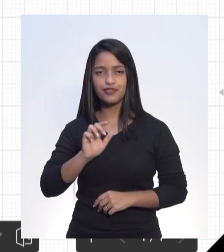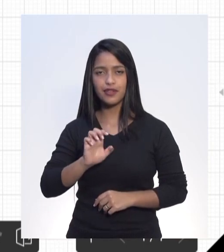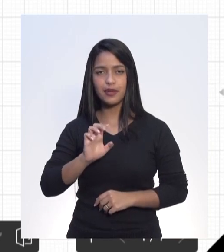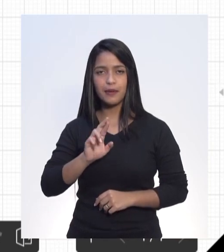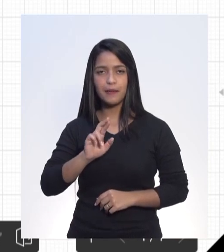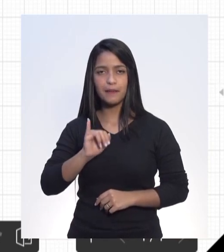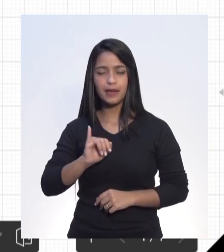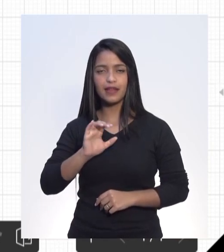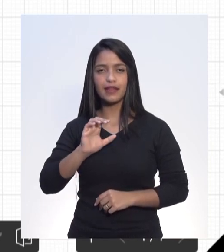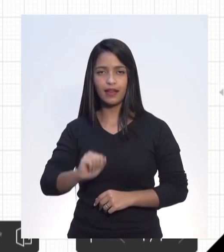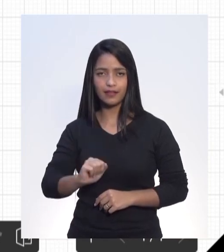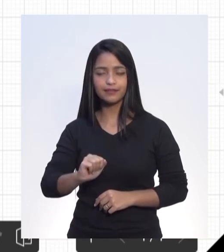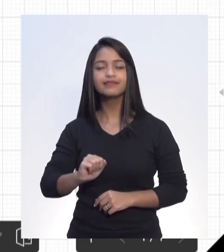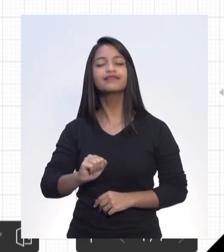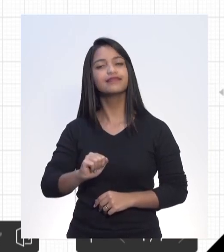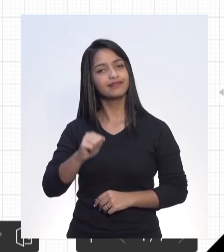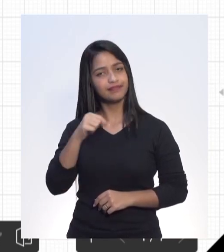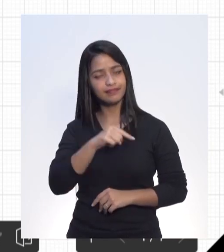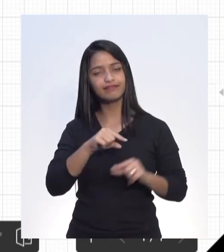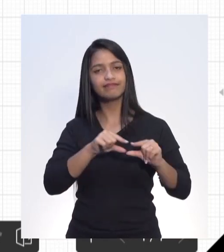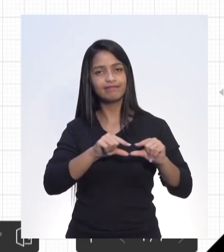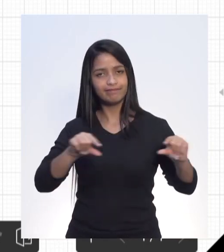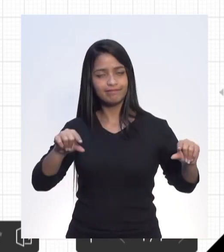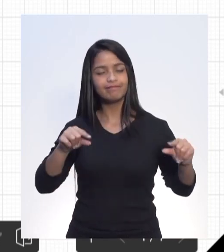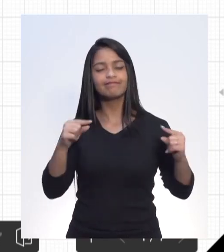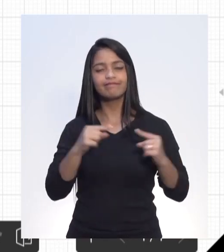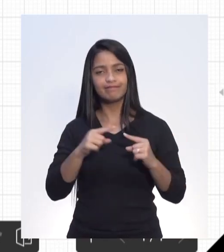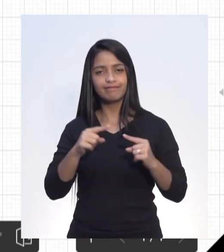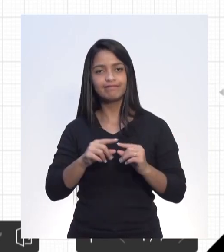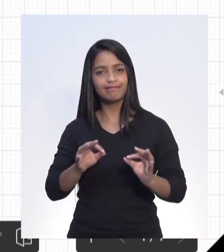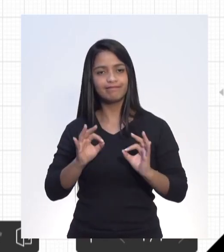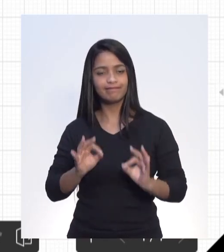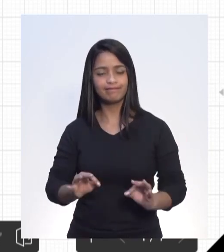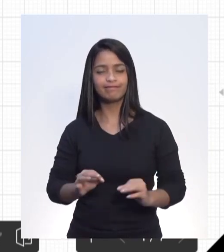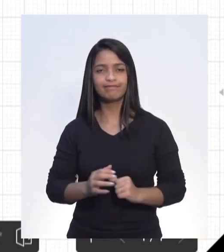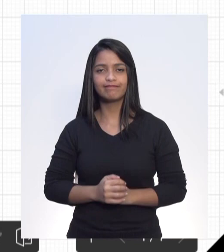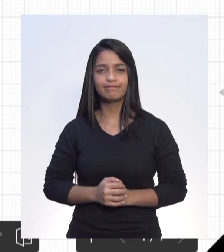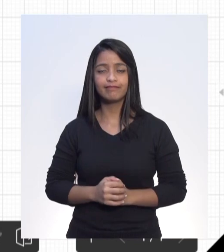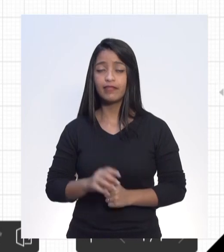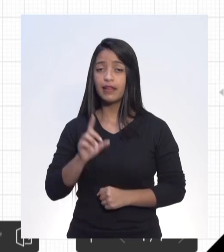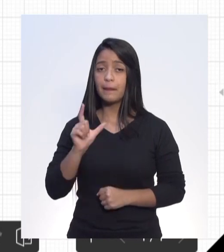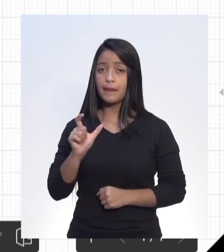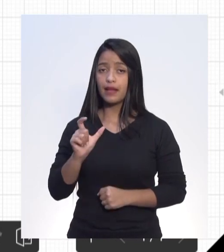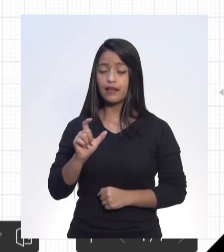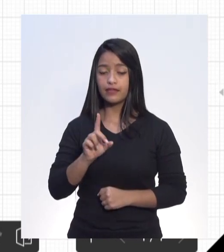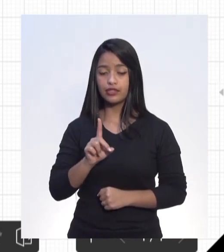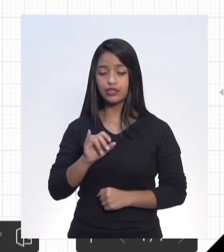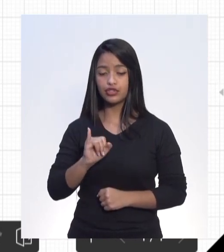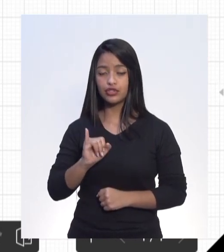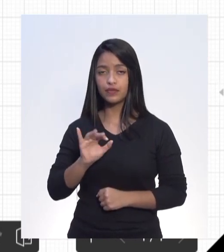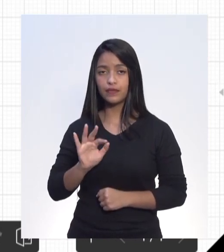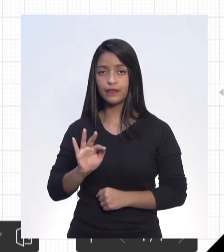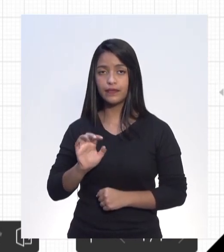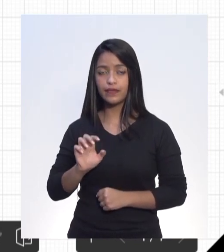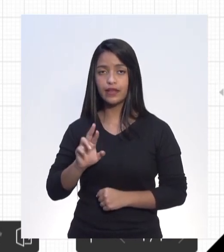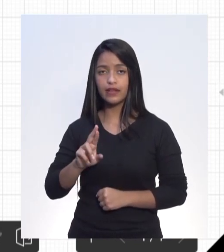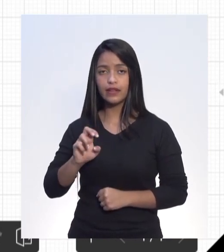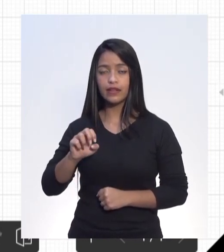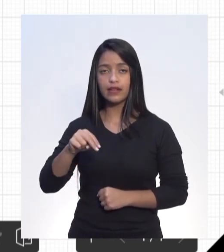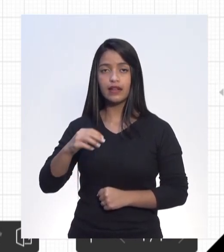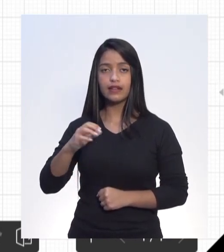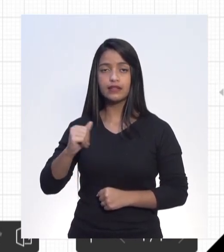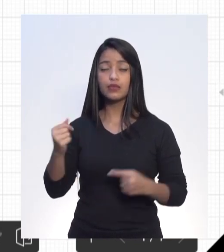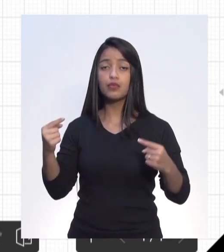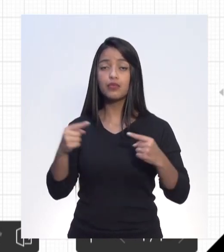expressão algébrica mesmo, né? Então, a gente tem a diferença, ó, reforça aqui o sinal de menos, tá,